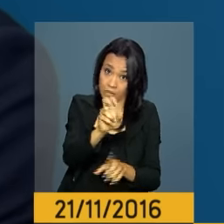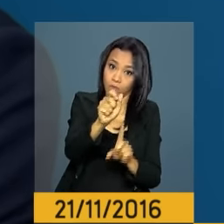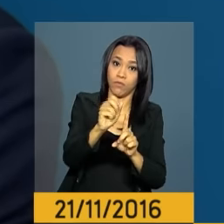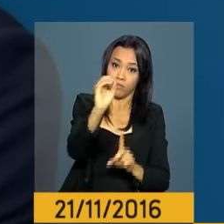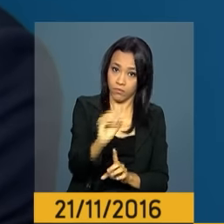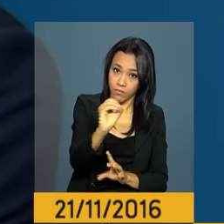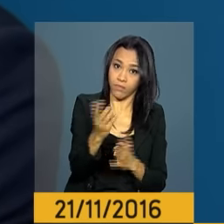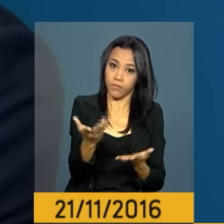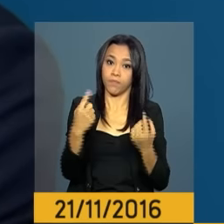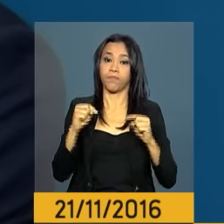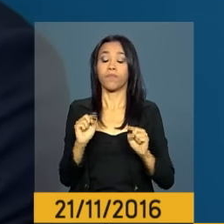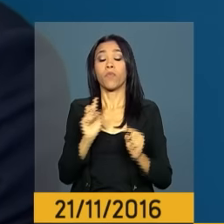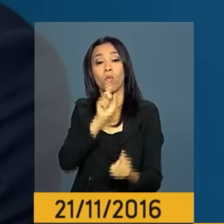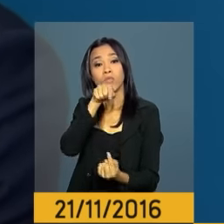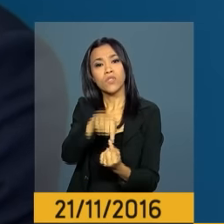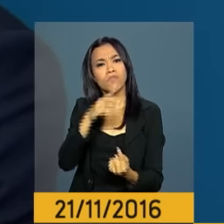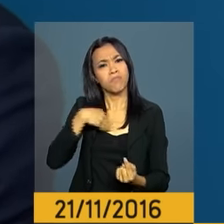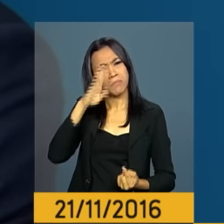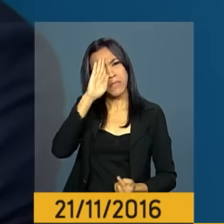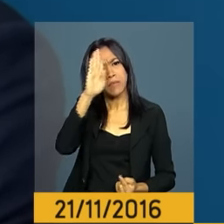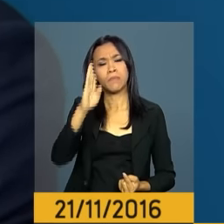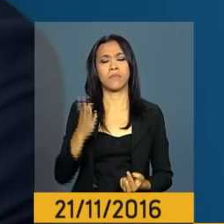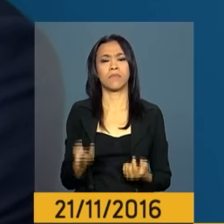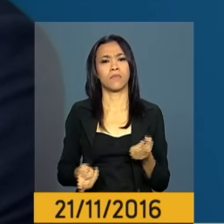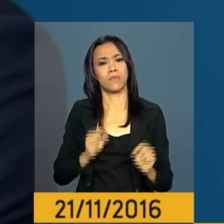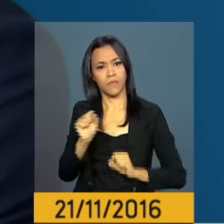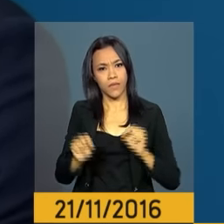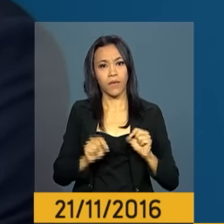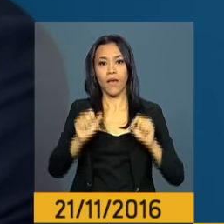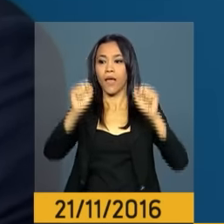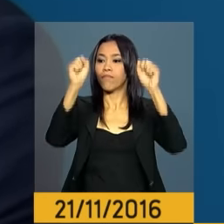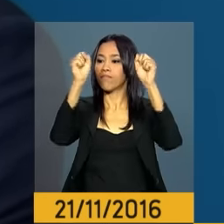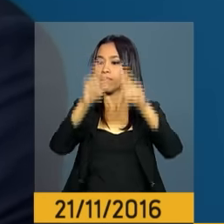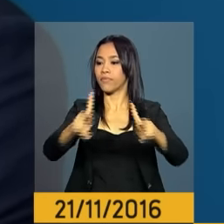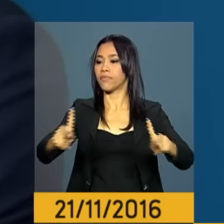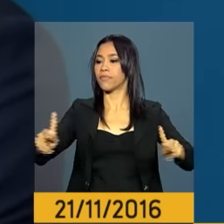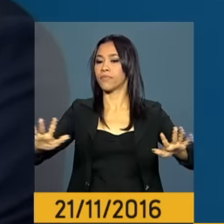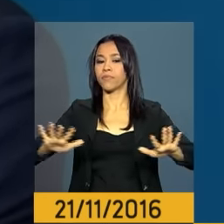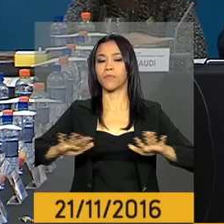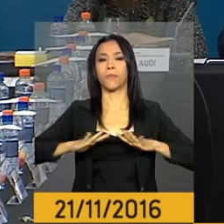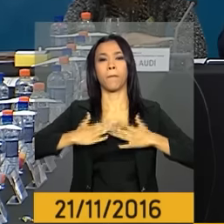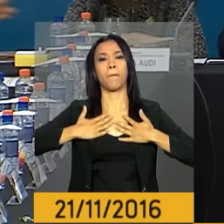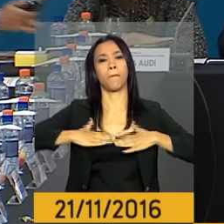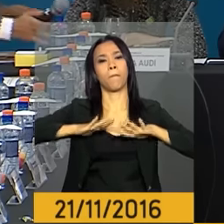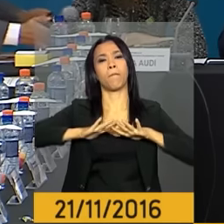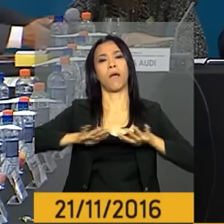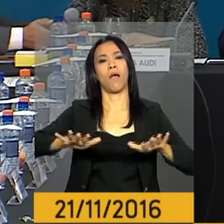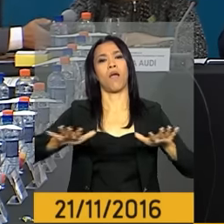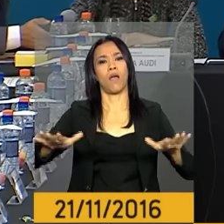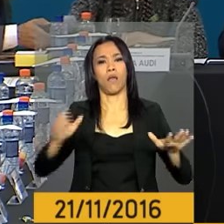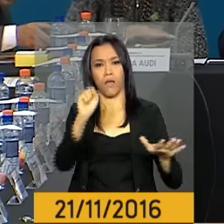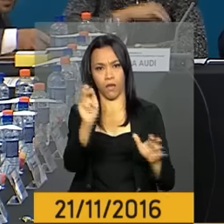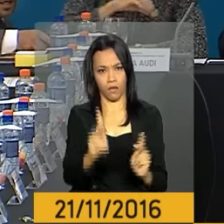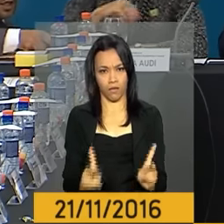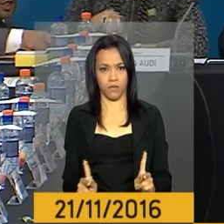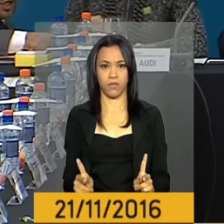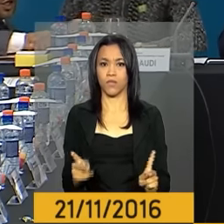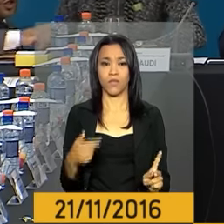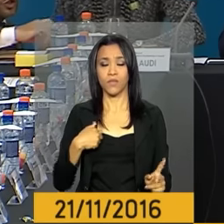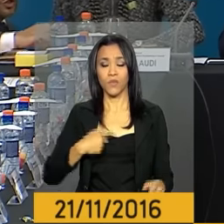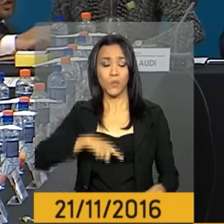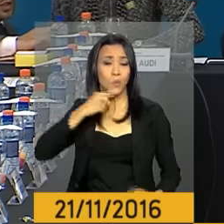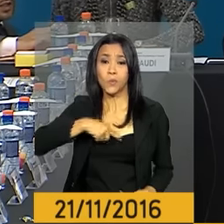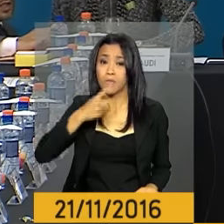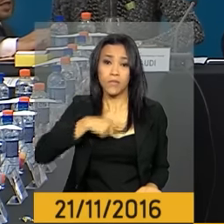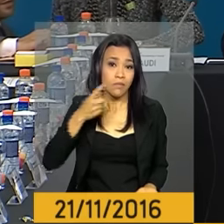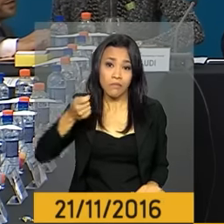viso principal, o objetivo principal, também é pacificar o Brasil. Não há como continuar num